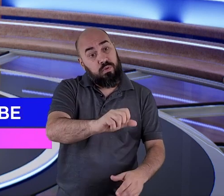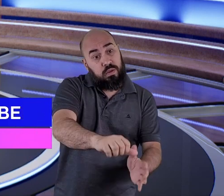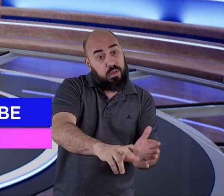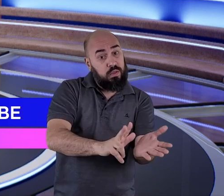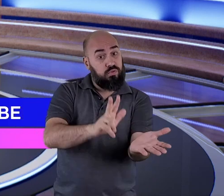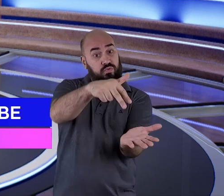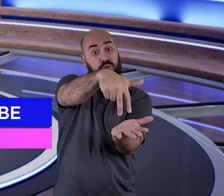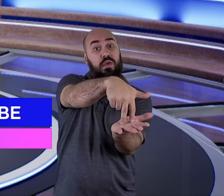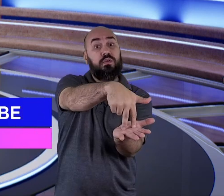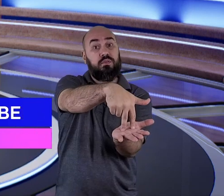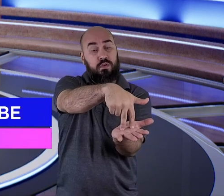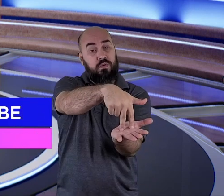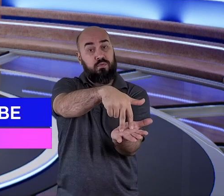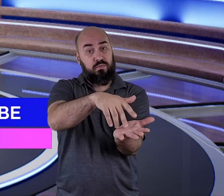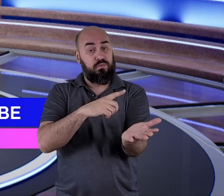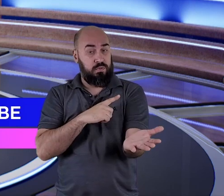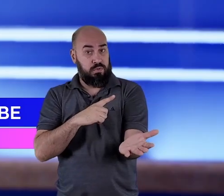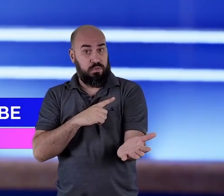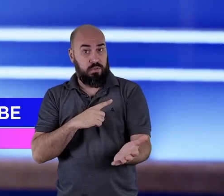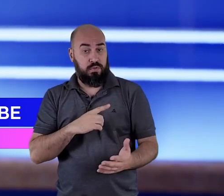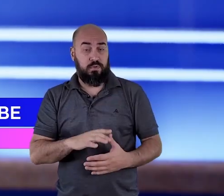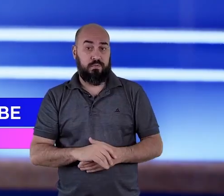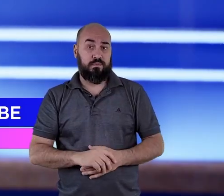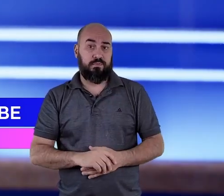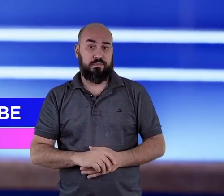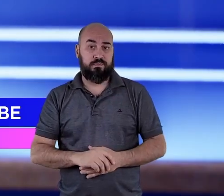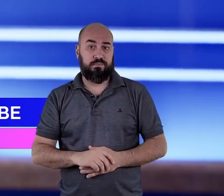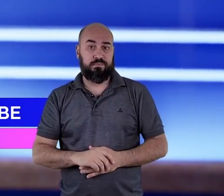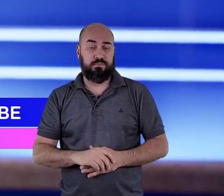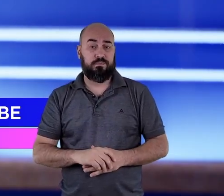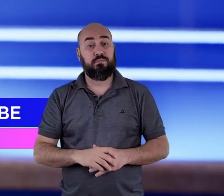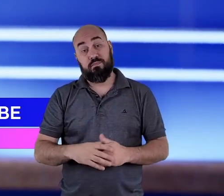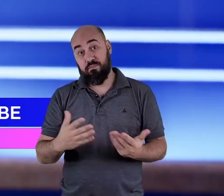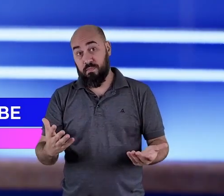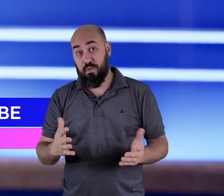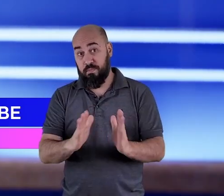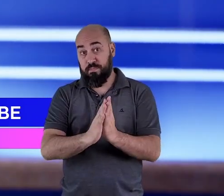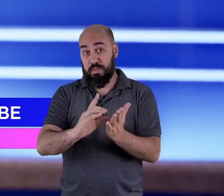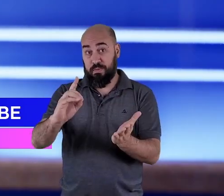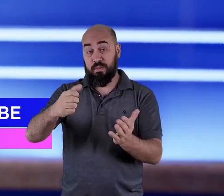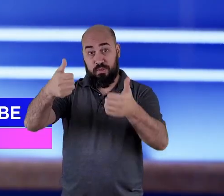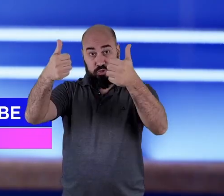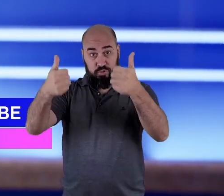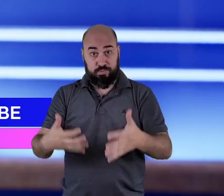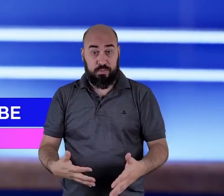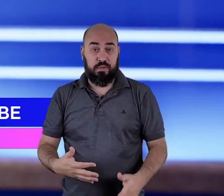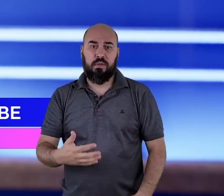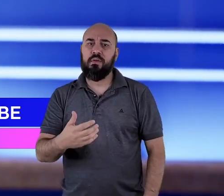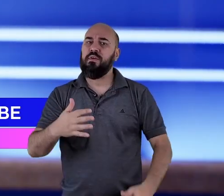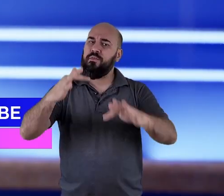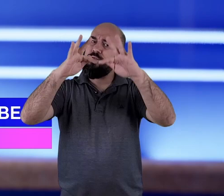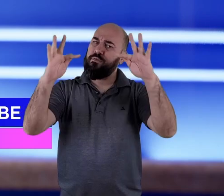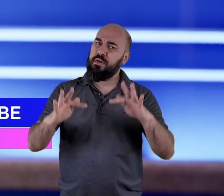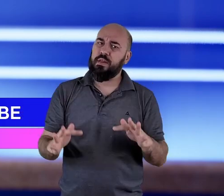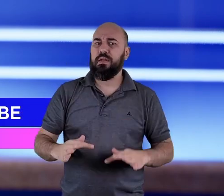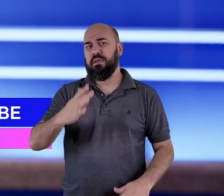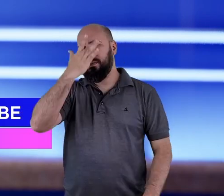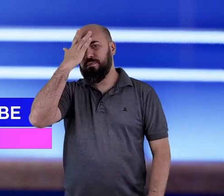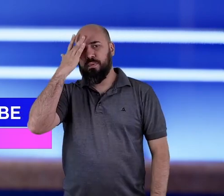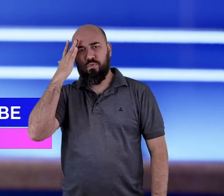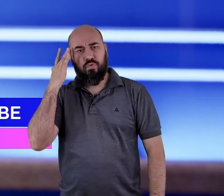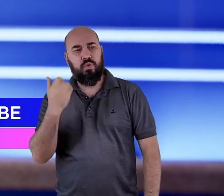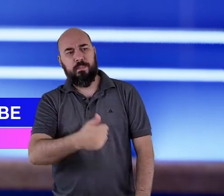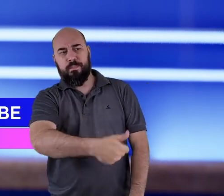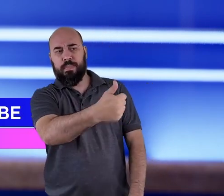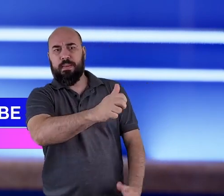primeira ressurreição. E na Bíblia, é bem-aventurado, é santo, aquele que tem parte